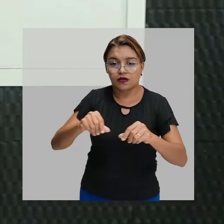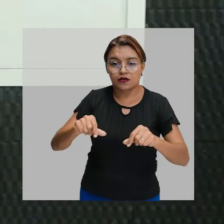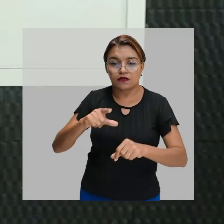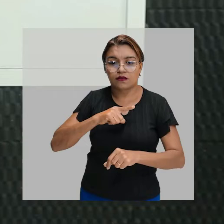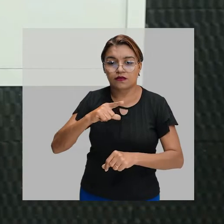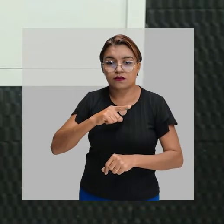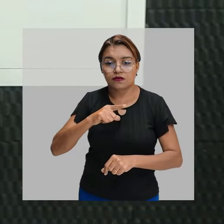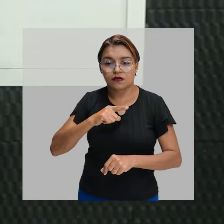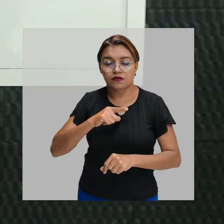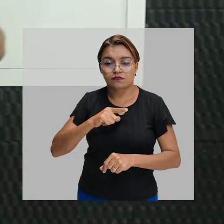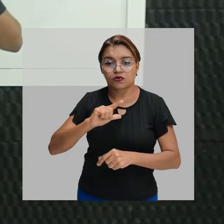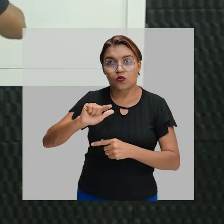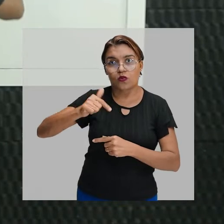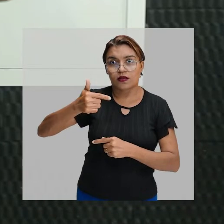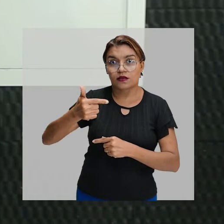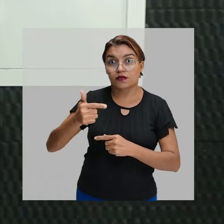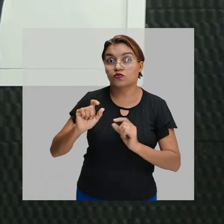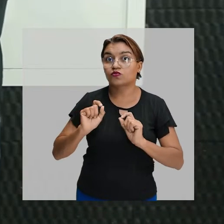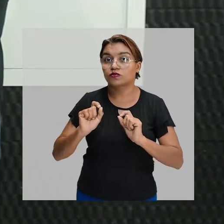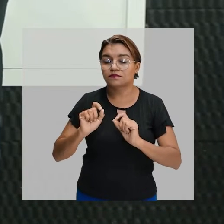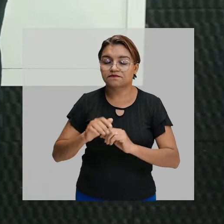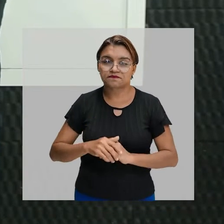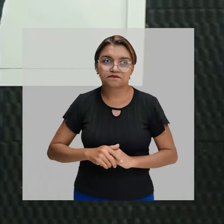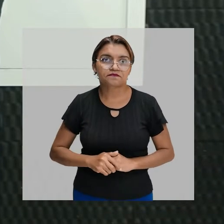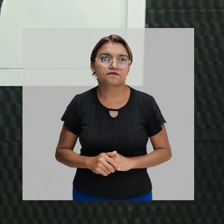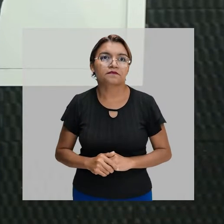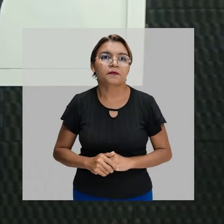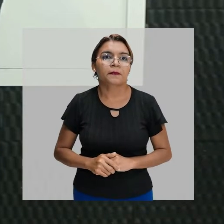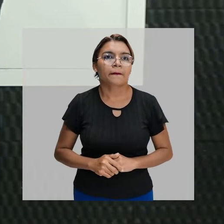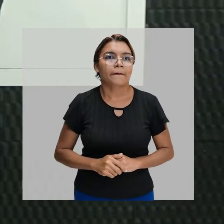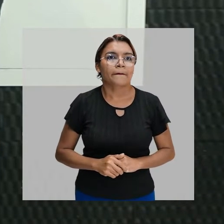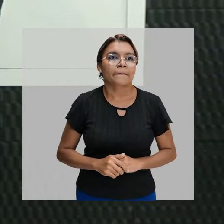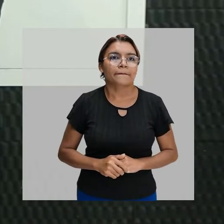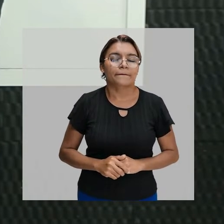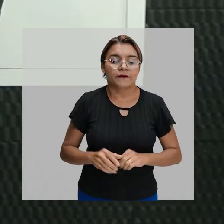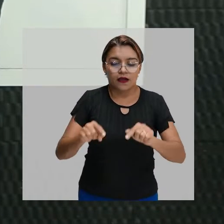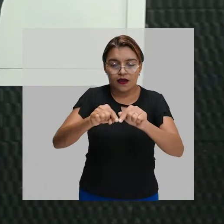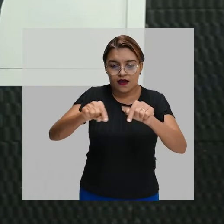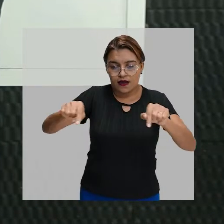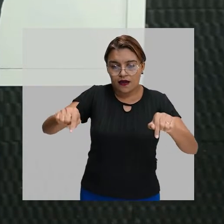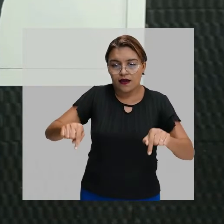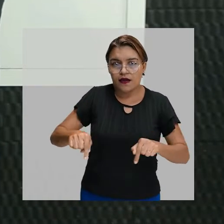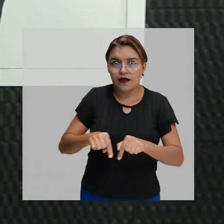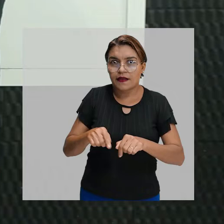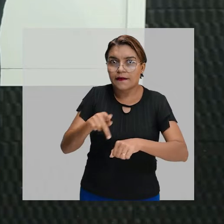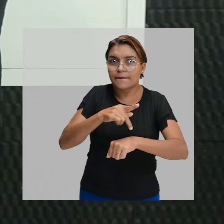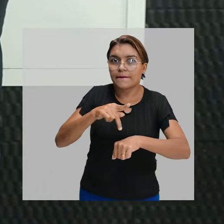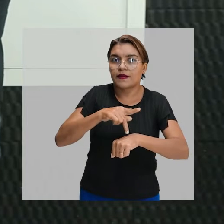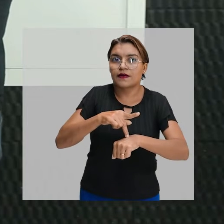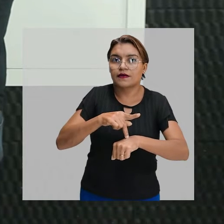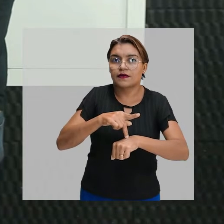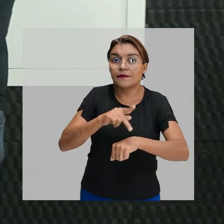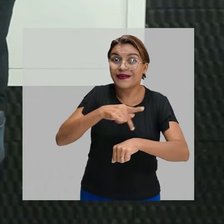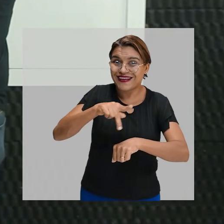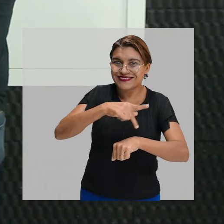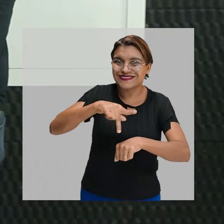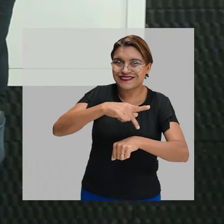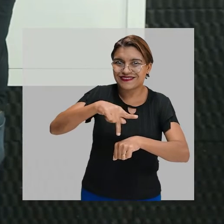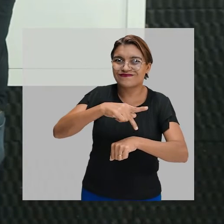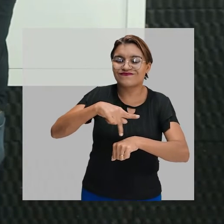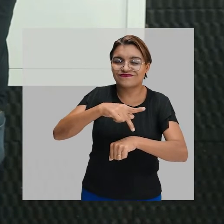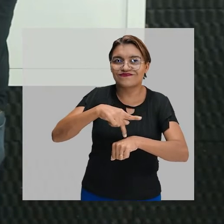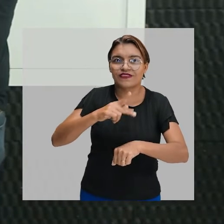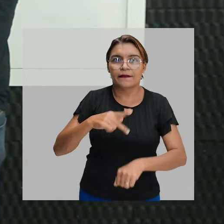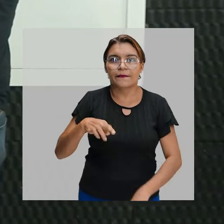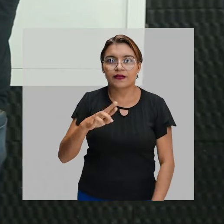olha só Cara ele falou que a área dessa dessa praça é a área mesmo é